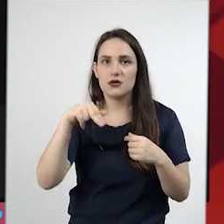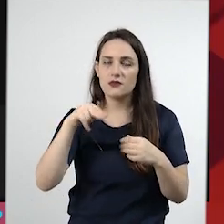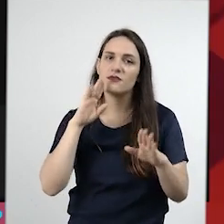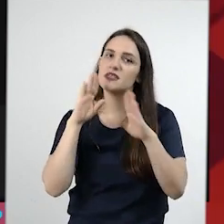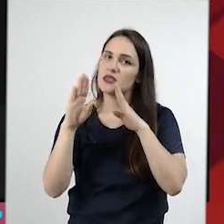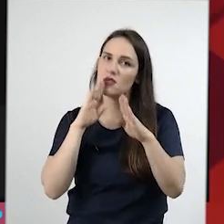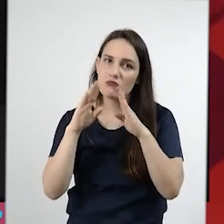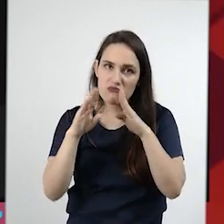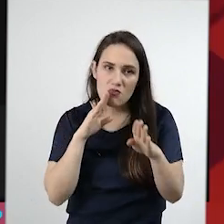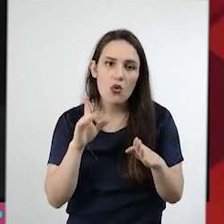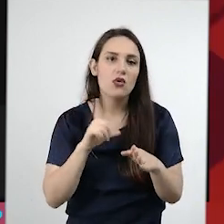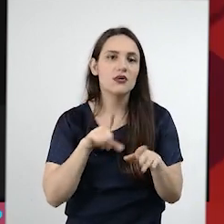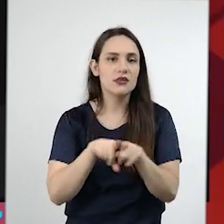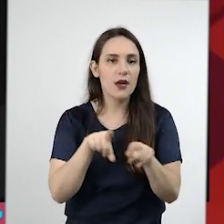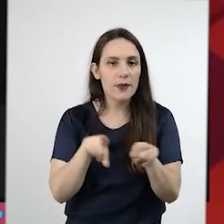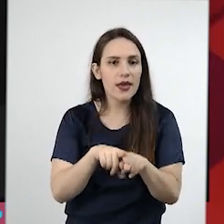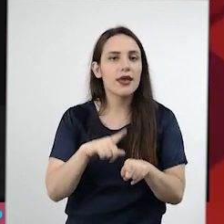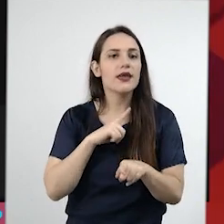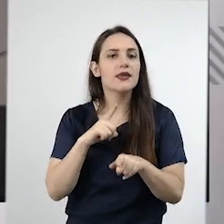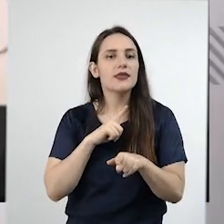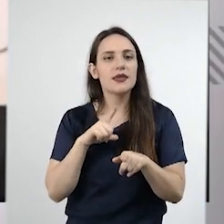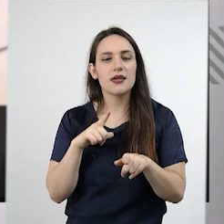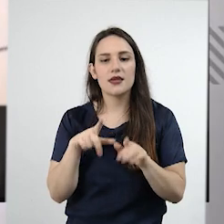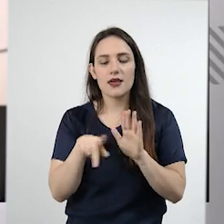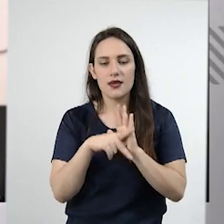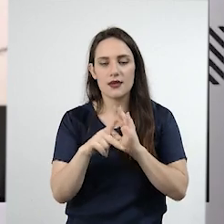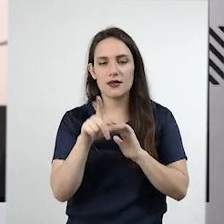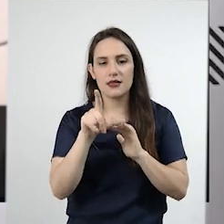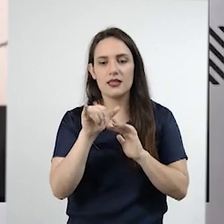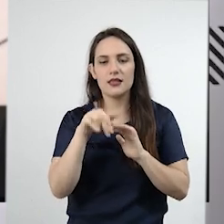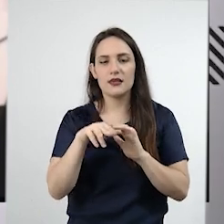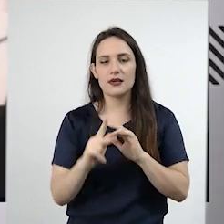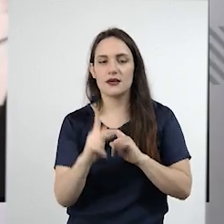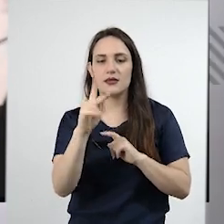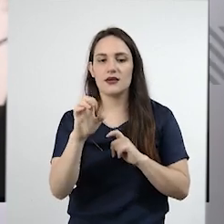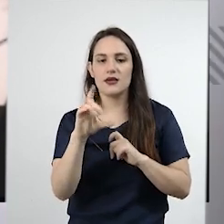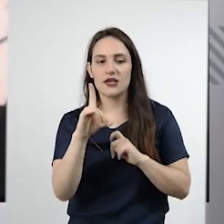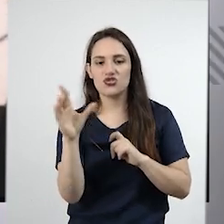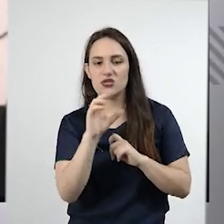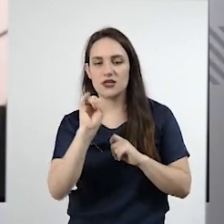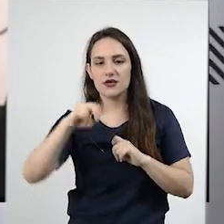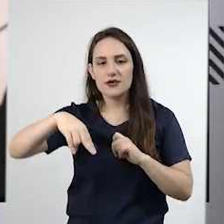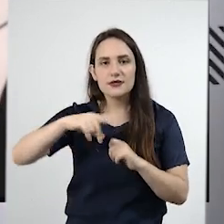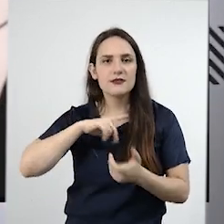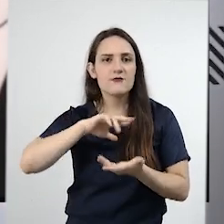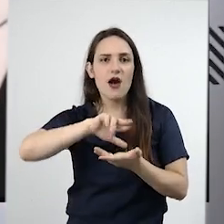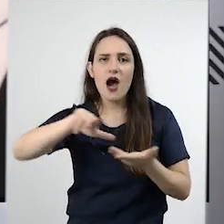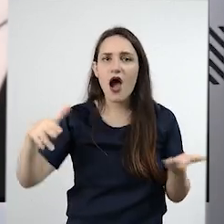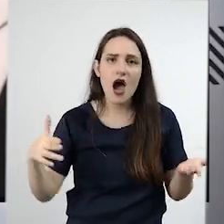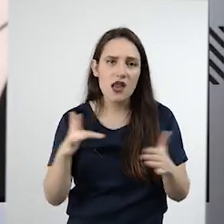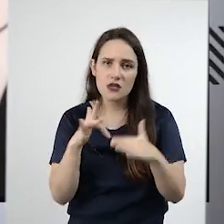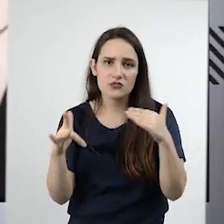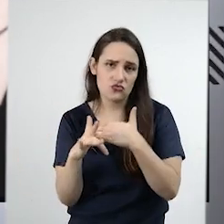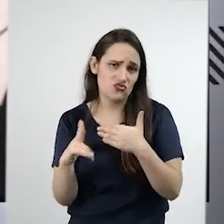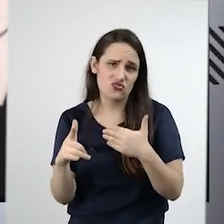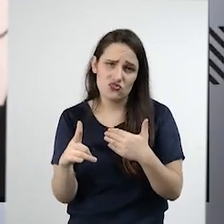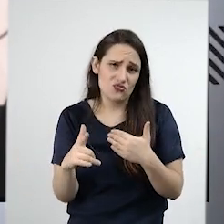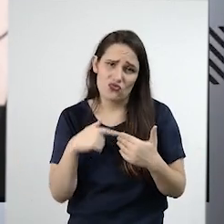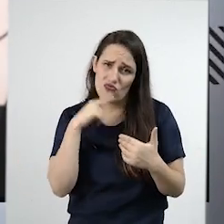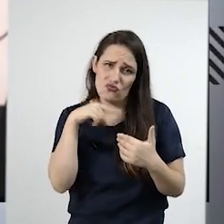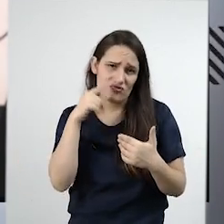redes, né? Tem as redes de trabalho, o LinkedIn, e não tem mais como a gente fugir disso. Não dá mais para pensar